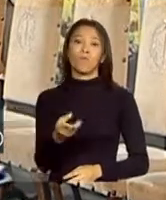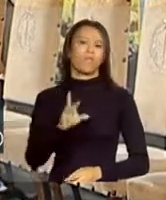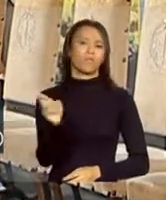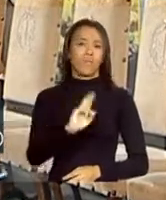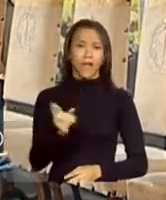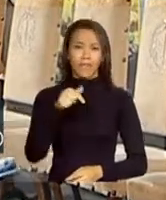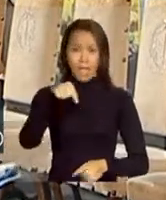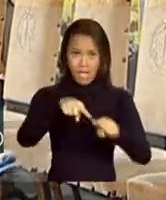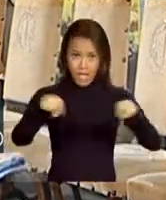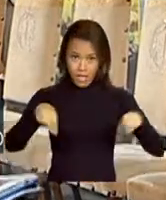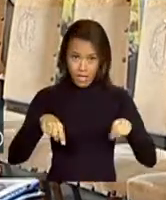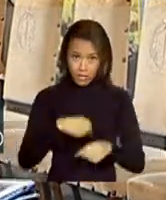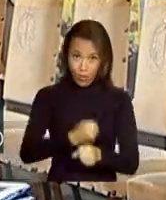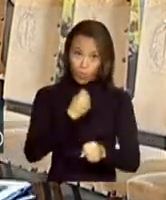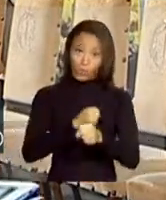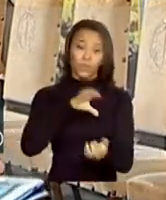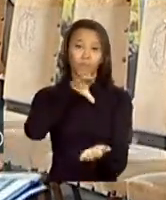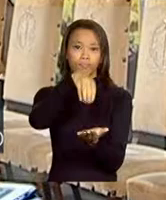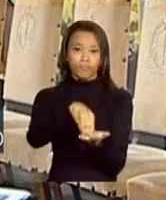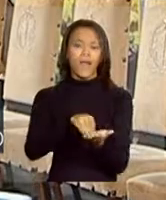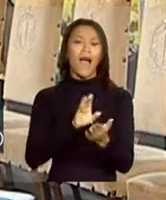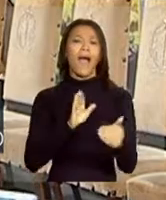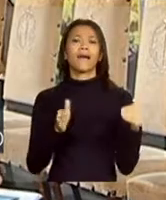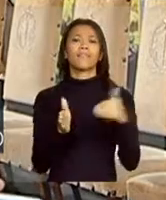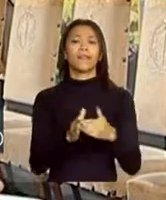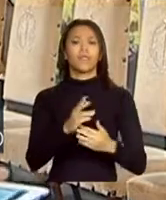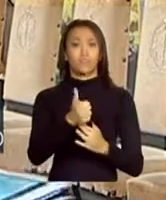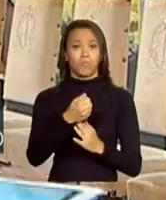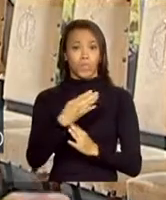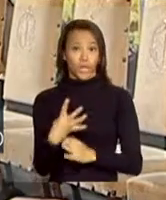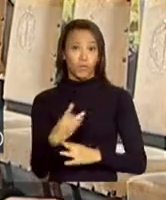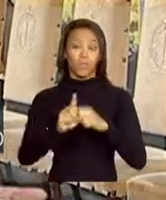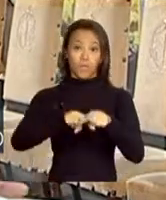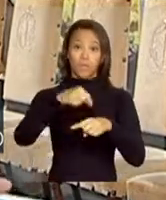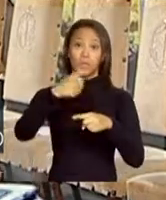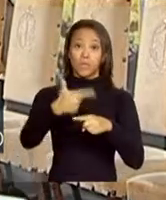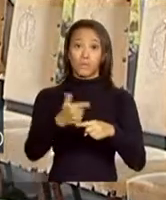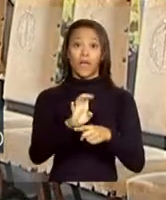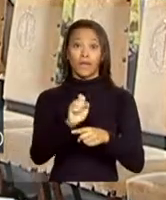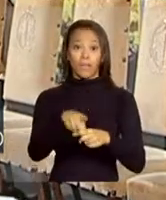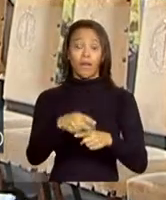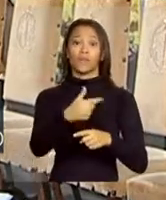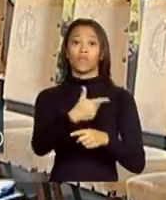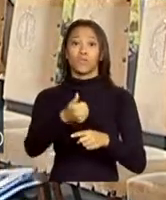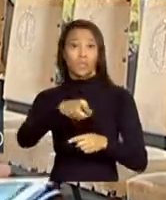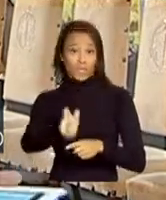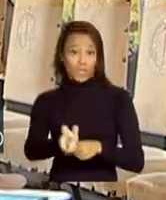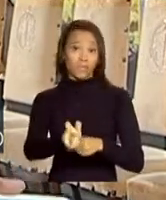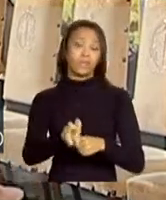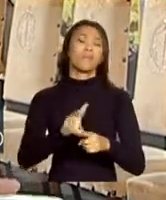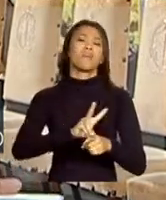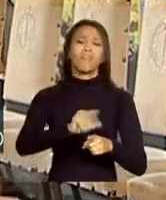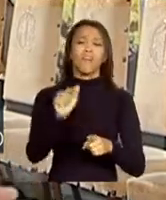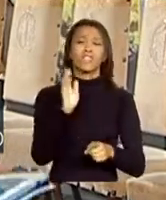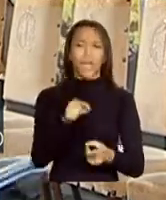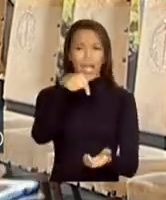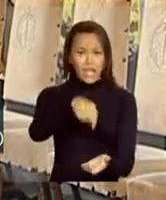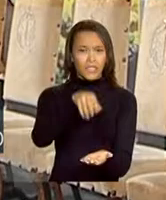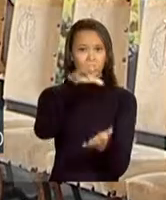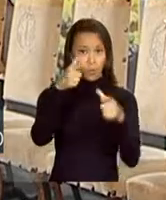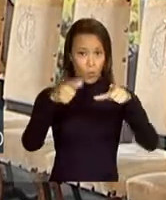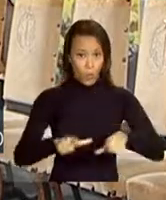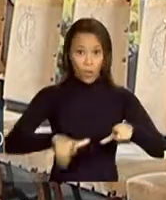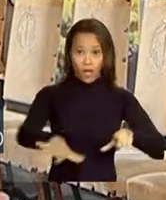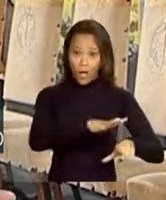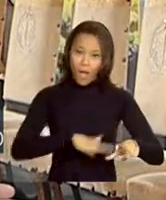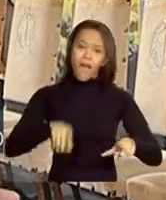previsão é de que o centro fique pronto no a primeira etapa até 2014 e numa segunda etapa já em 2015 e já é tratado como um dos